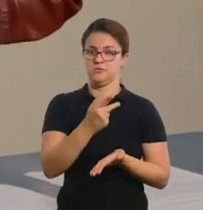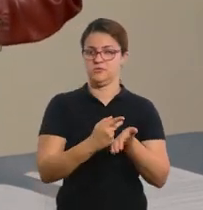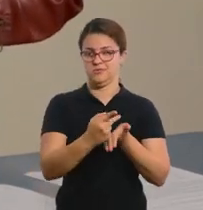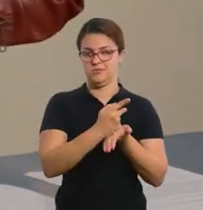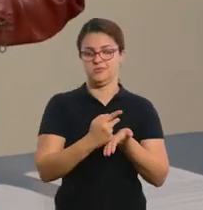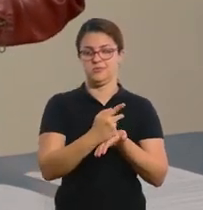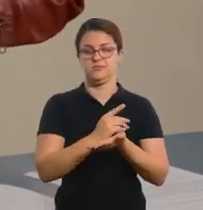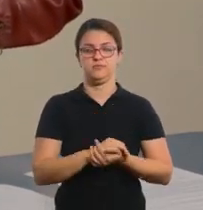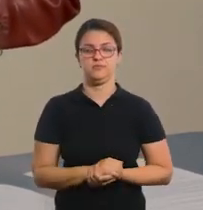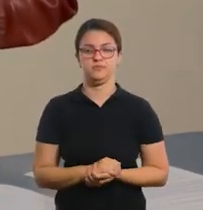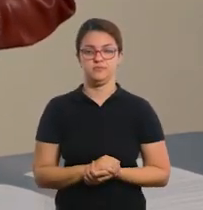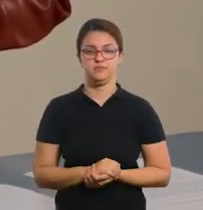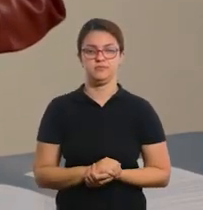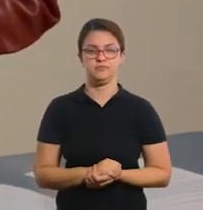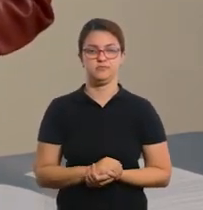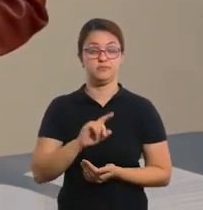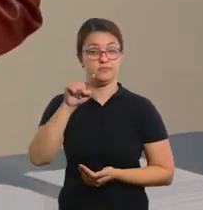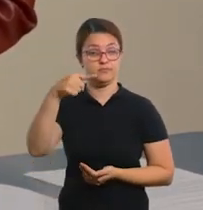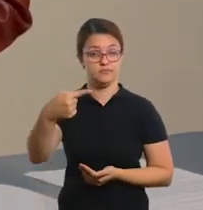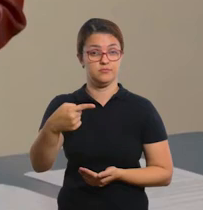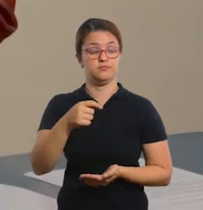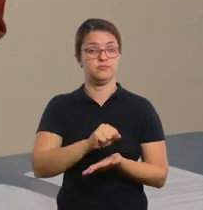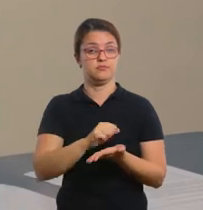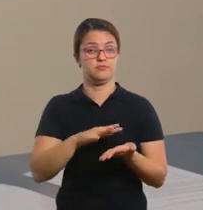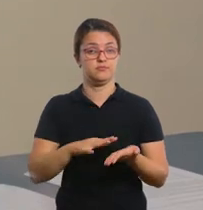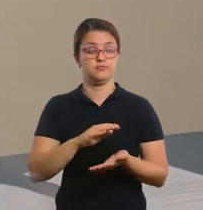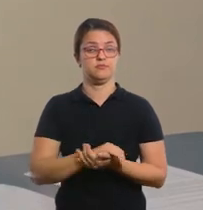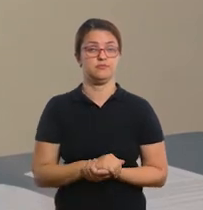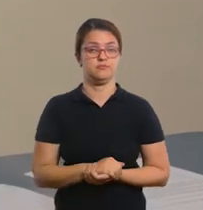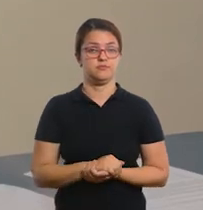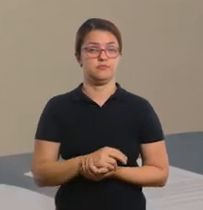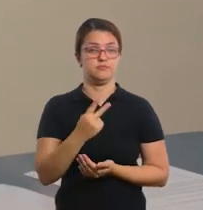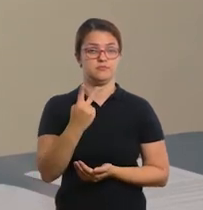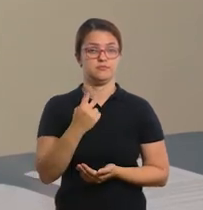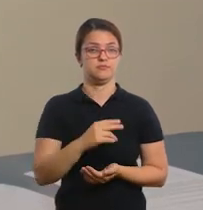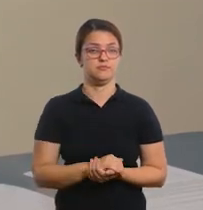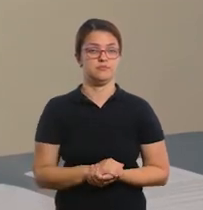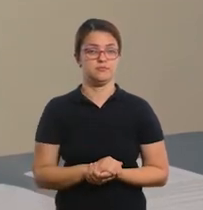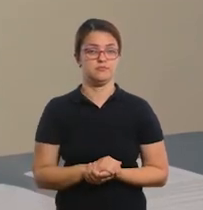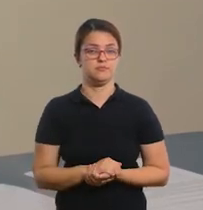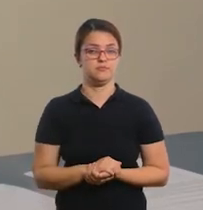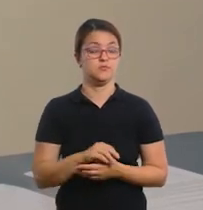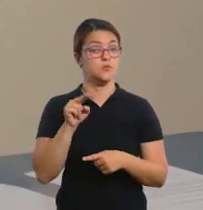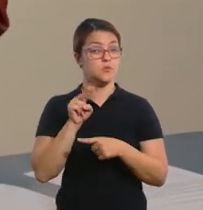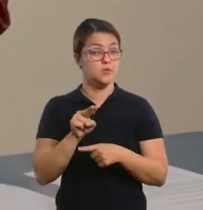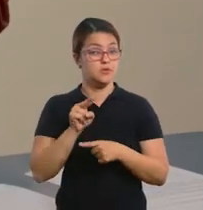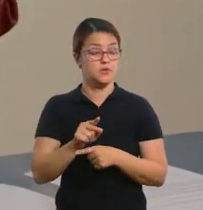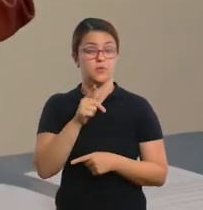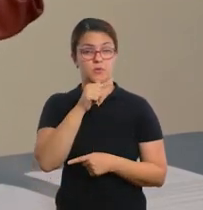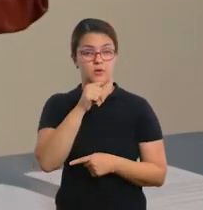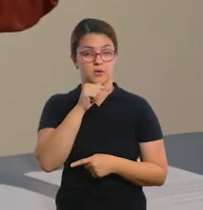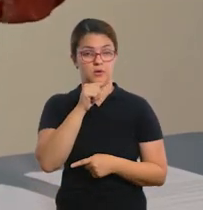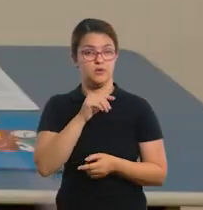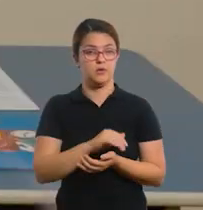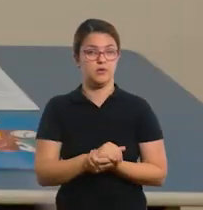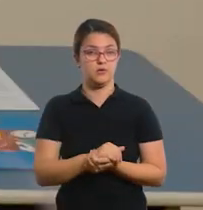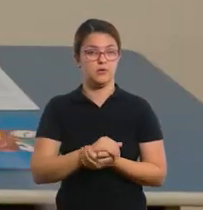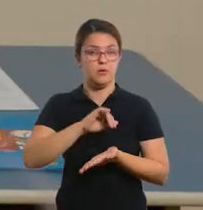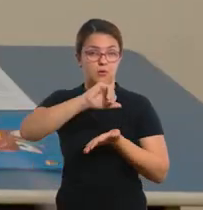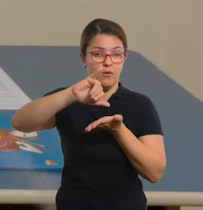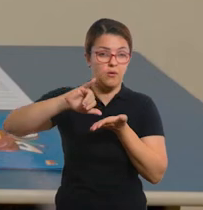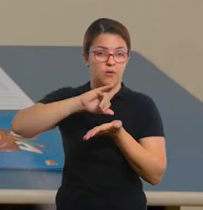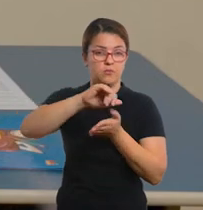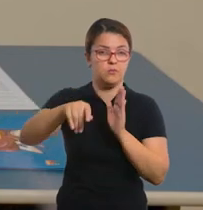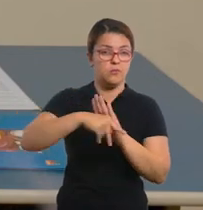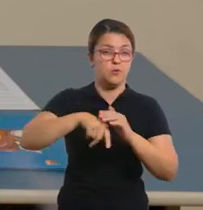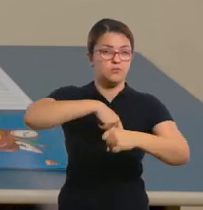bom? A próxima atividade, atividade 2, pela preservação da água, descarte correto do óleo de